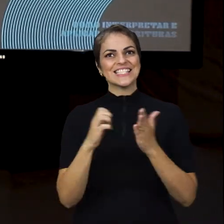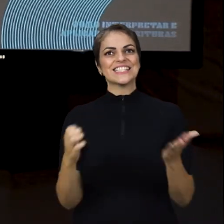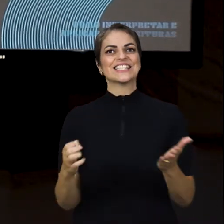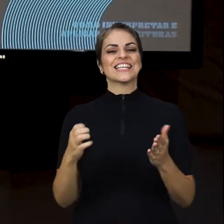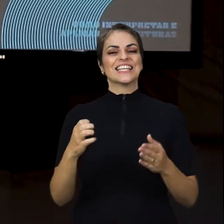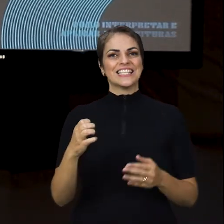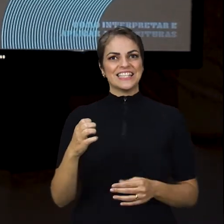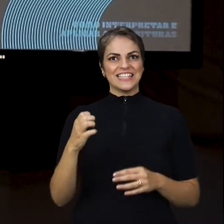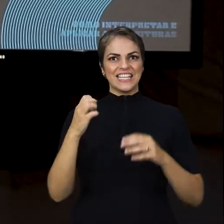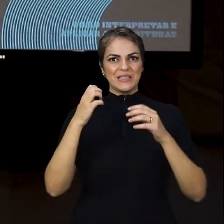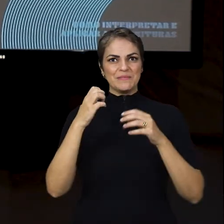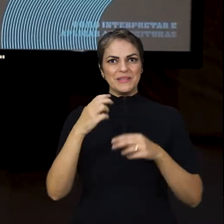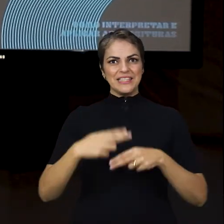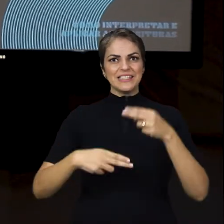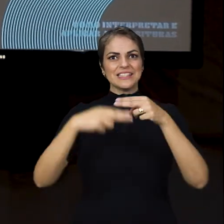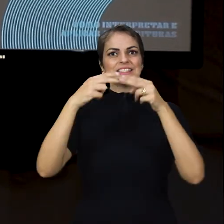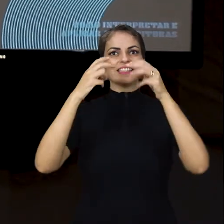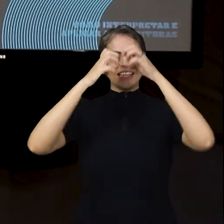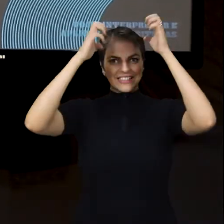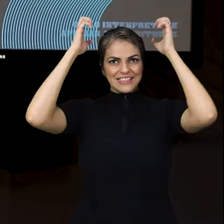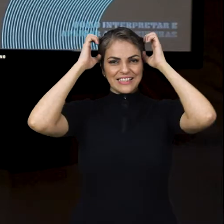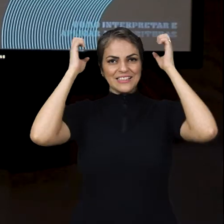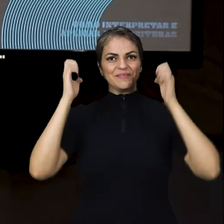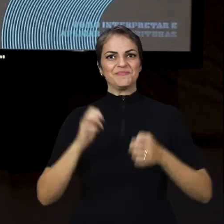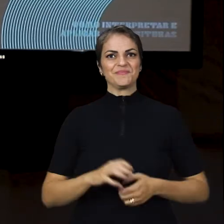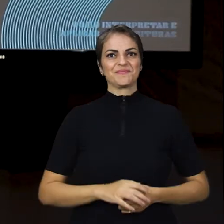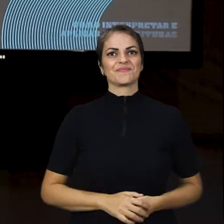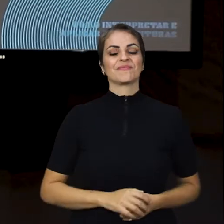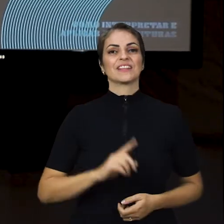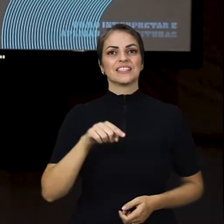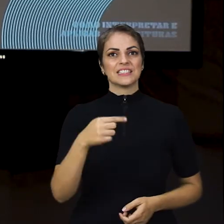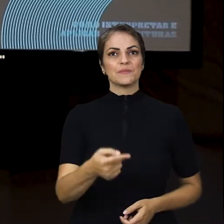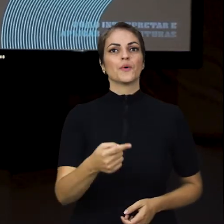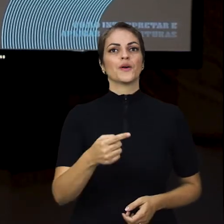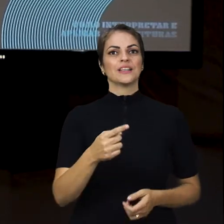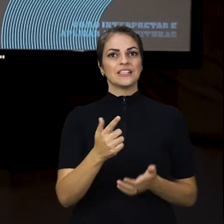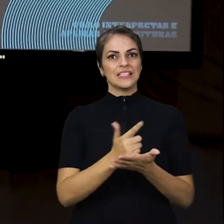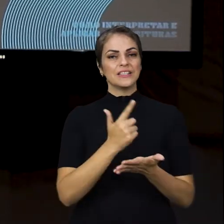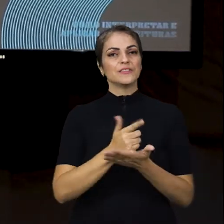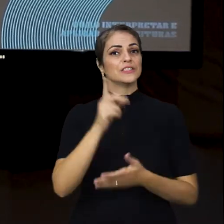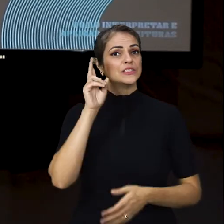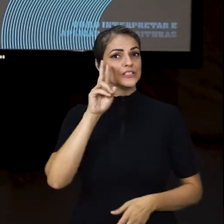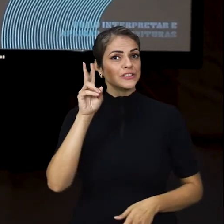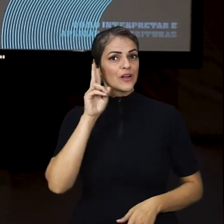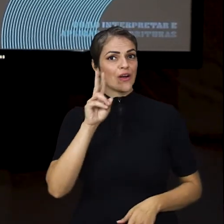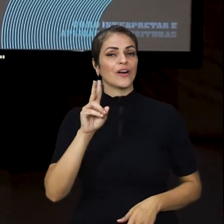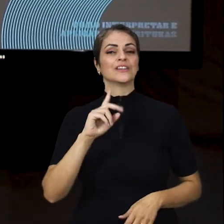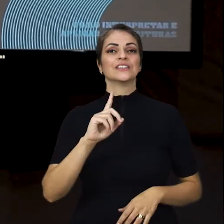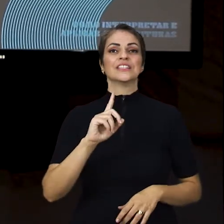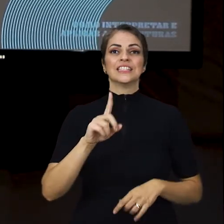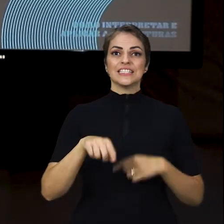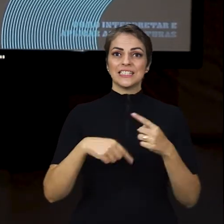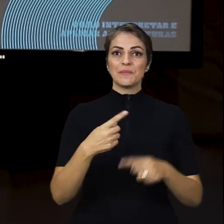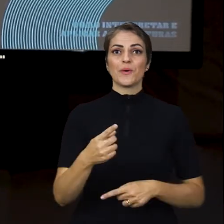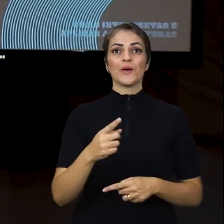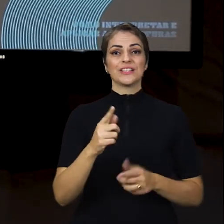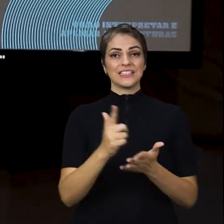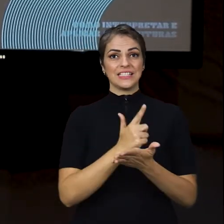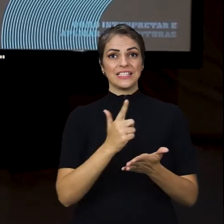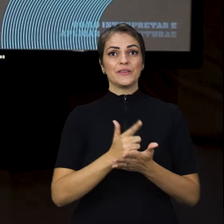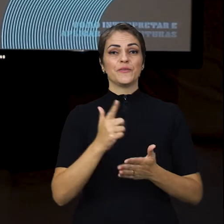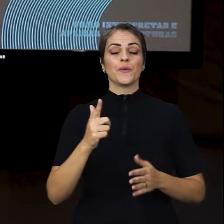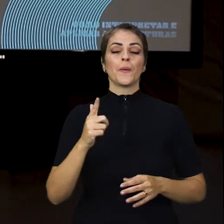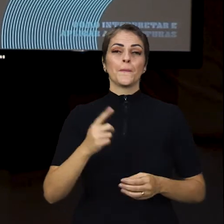livros considerados livros históricos. Depois nós temos os livros chamados poéticos, Jó,